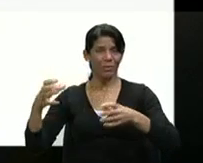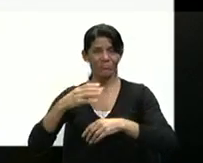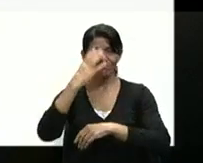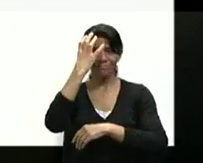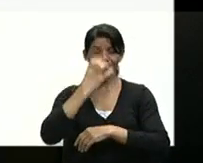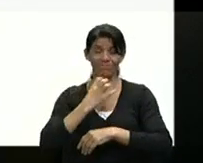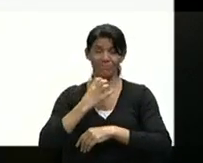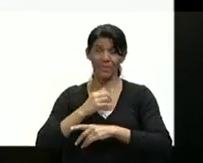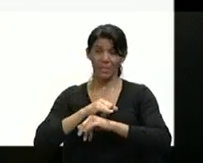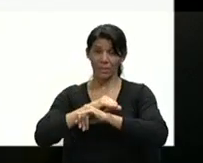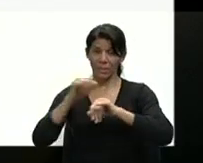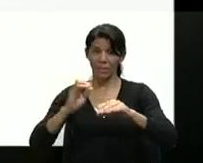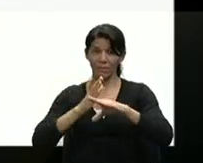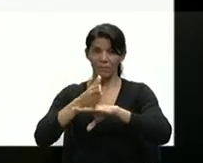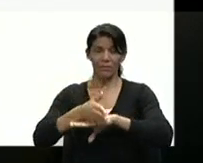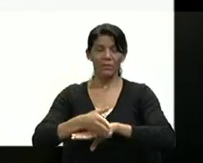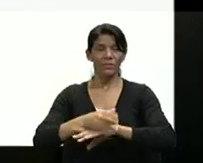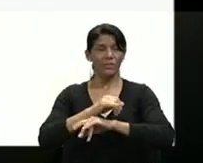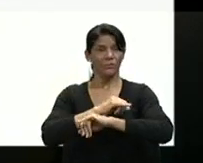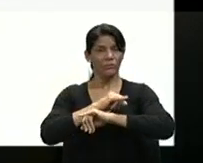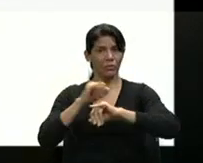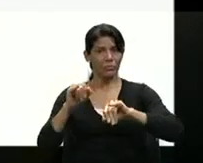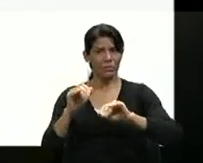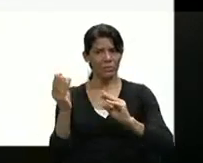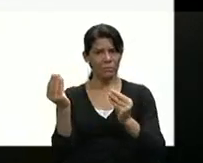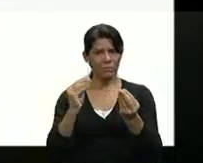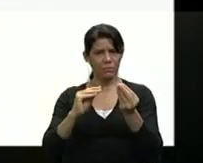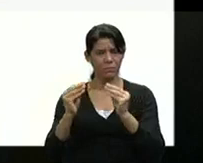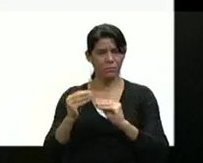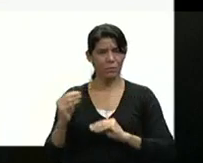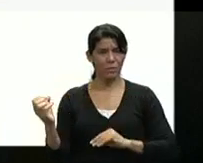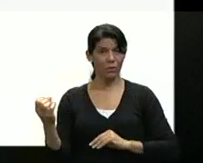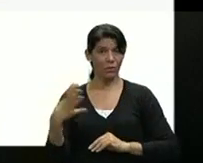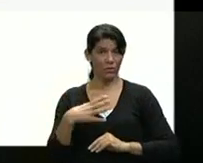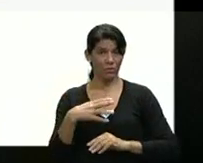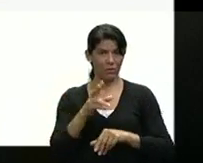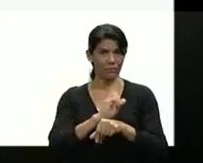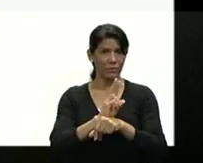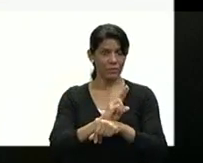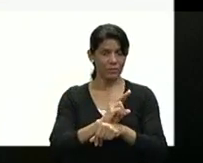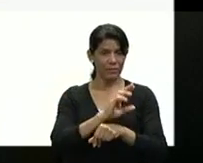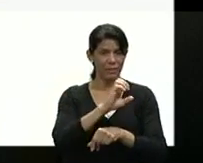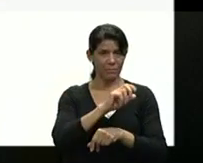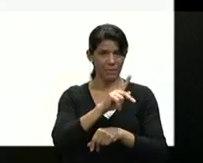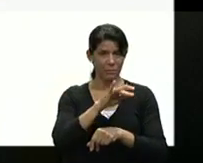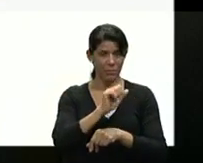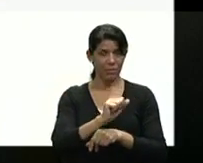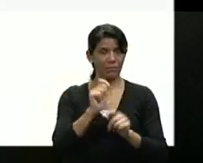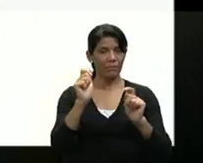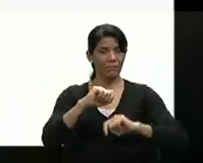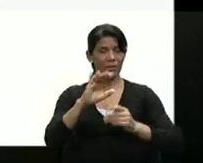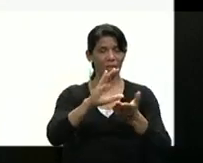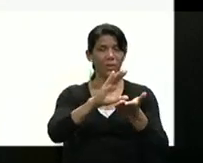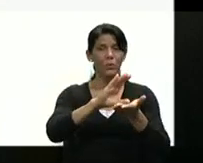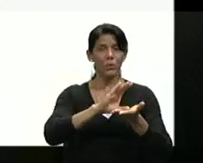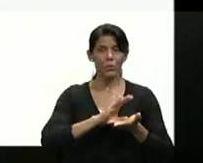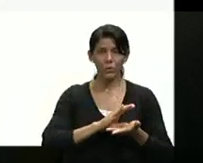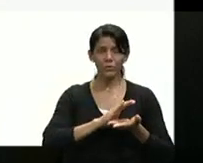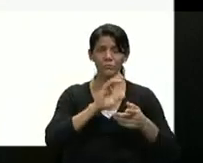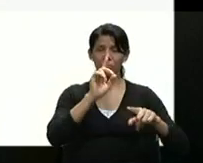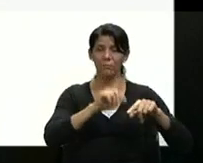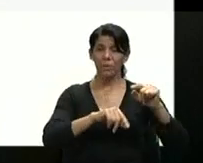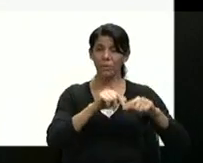de informações atualizadas. A vigilância epidemiológica vai fornecer recursos e